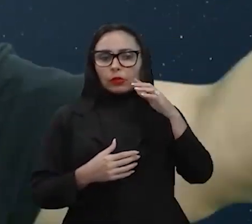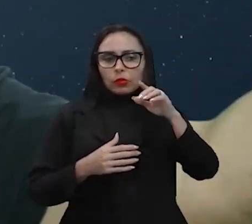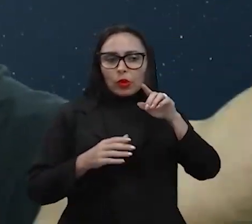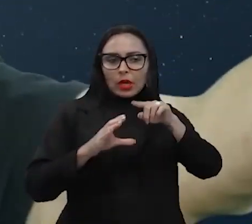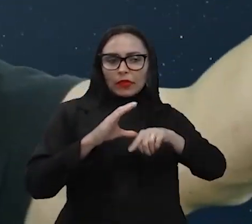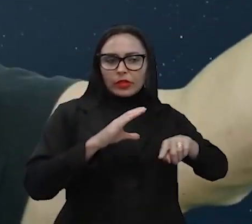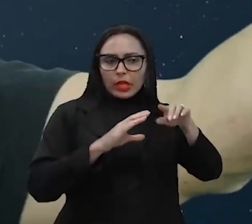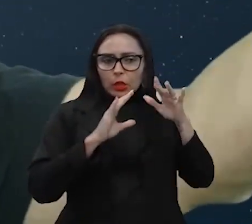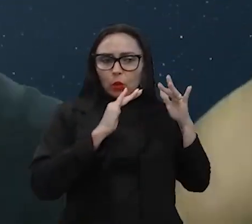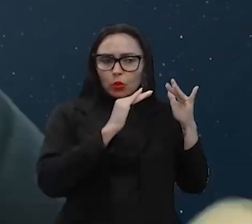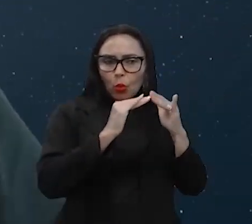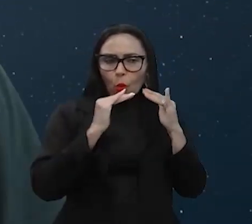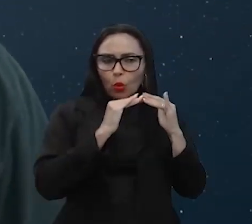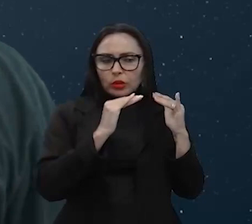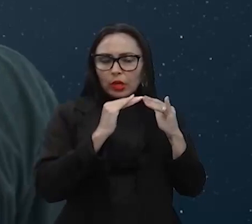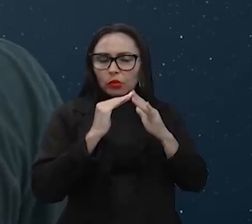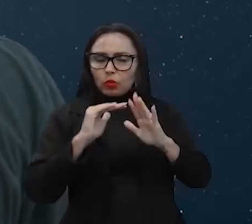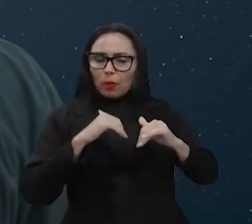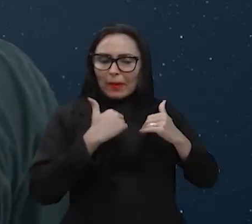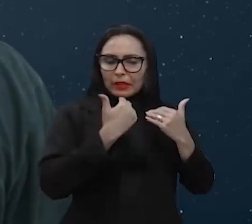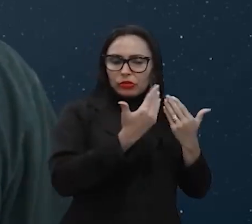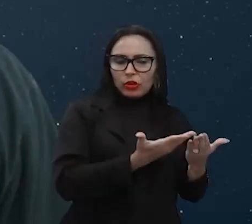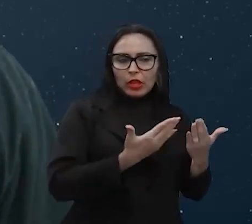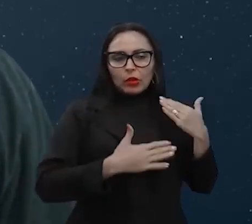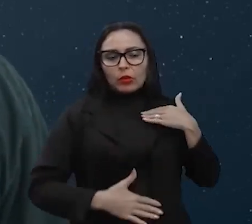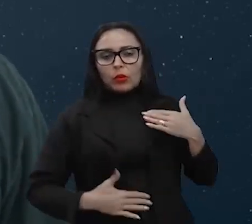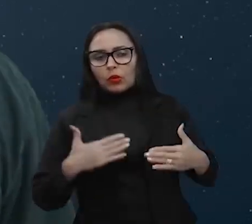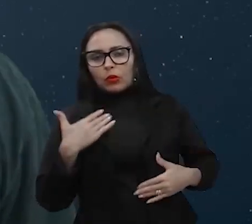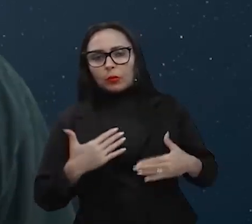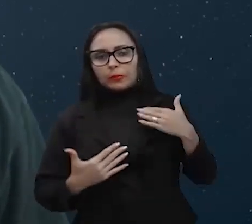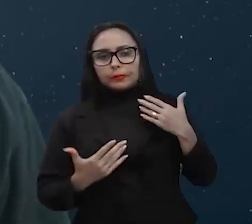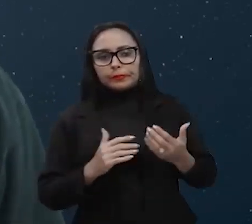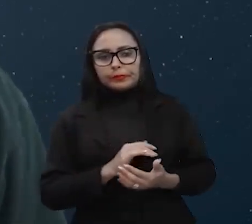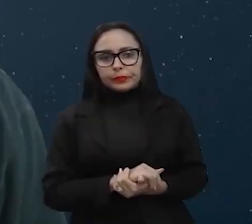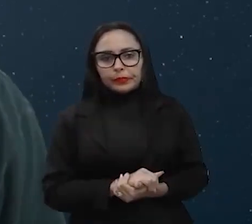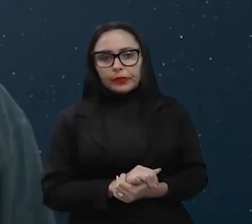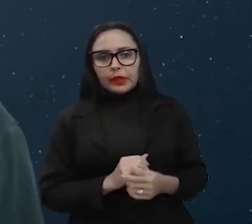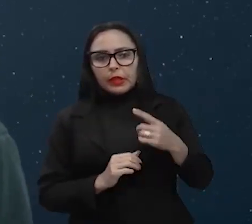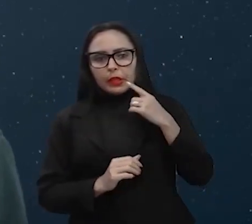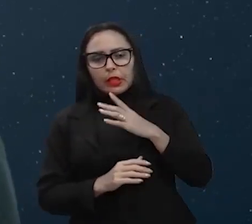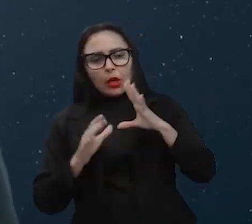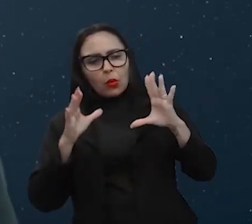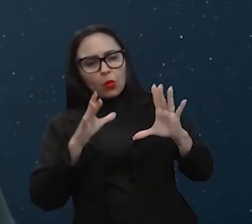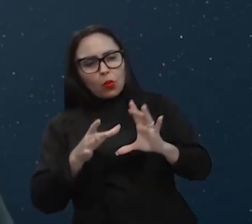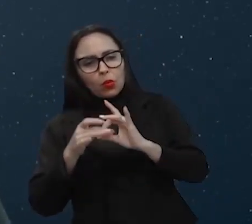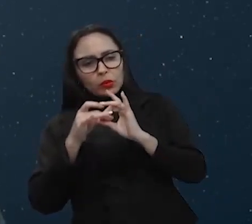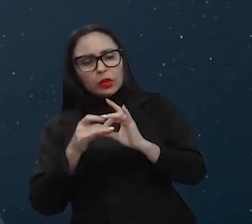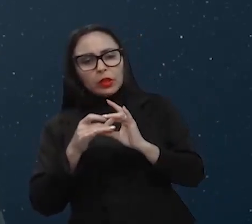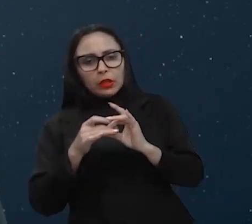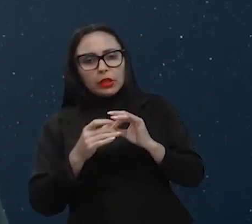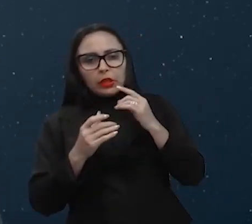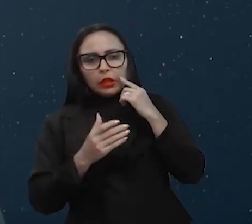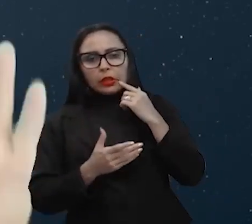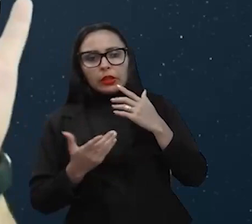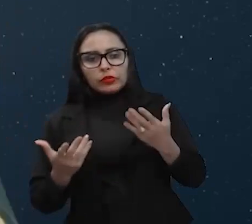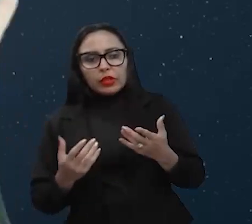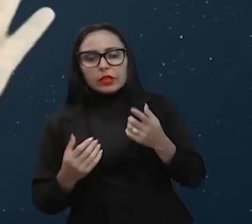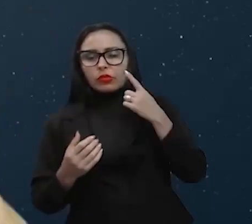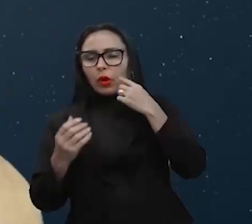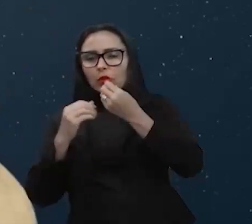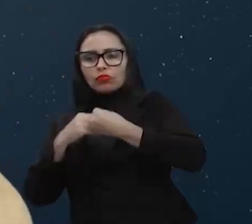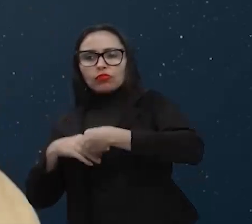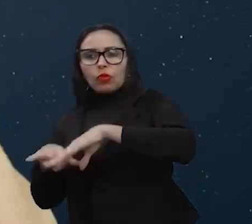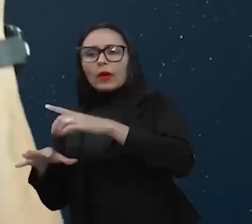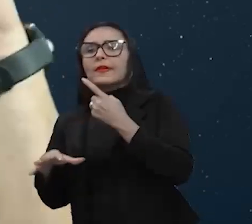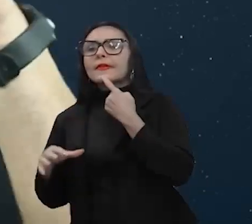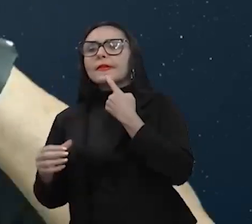com a parte externa do corpo, e você tem uma parte endócrina, que é onde essa secreção vai ser jogada no sangue, que aí são os hormônios, tá?